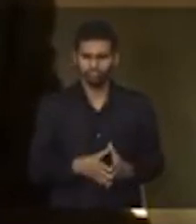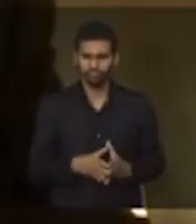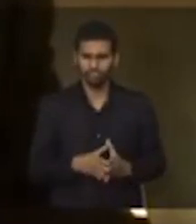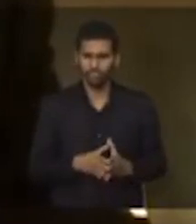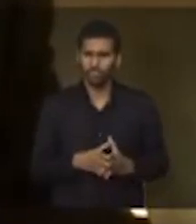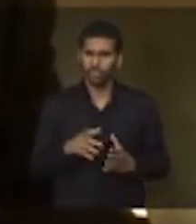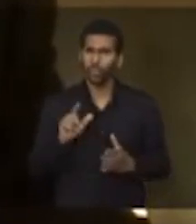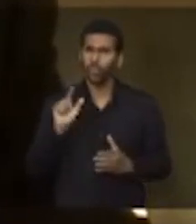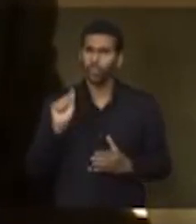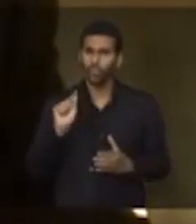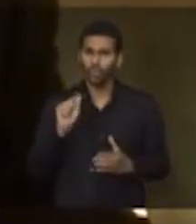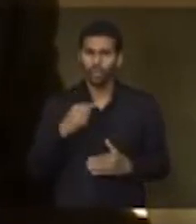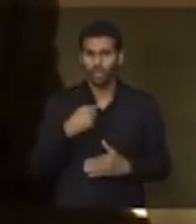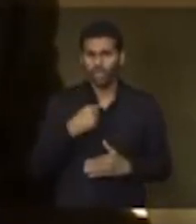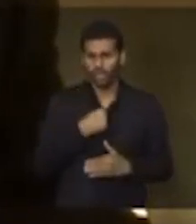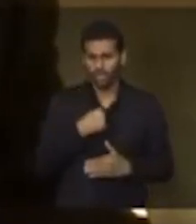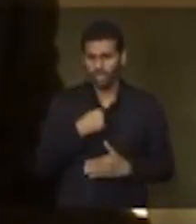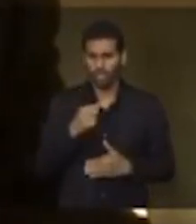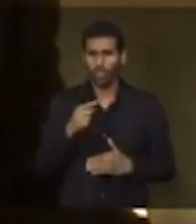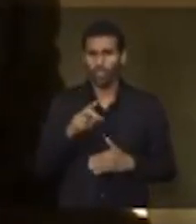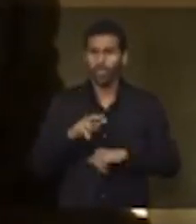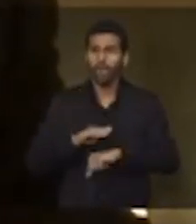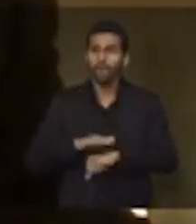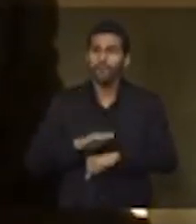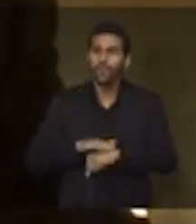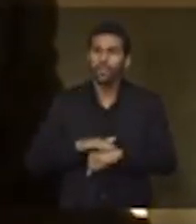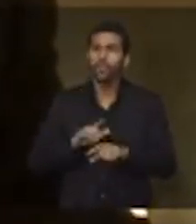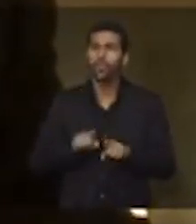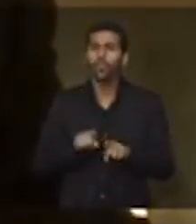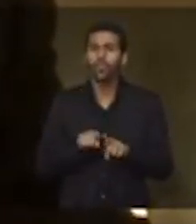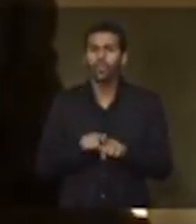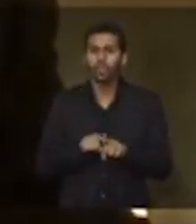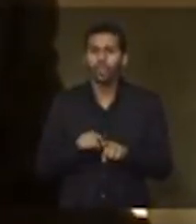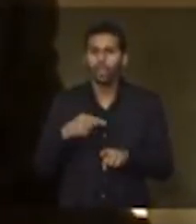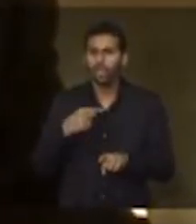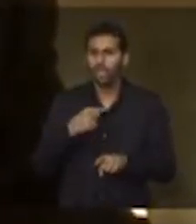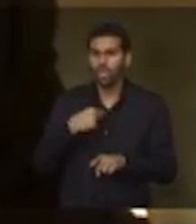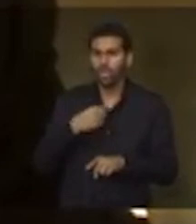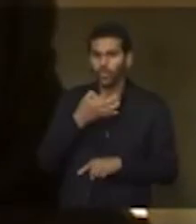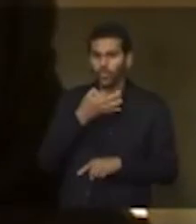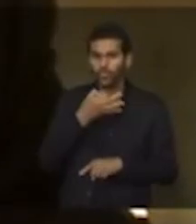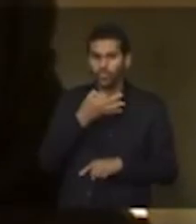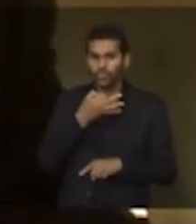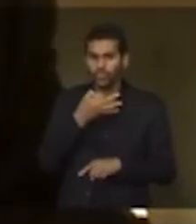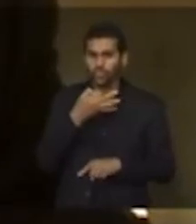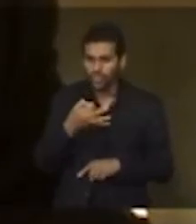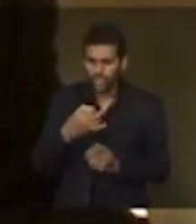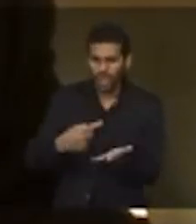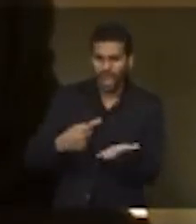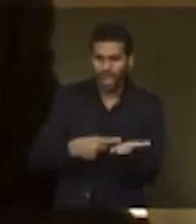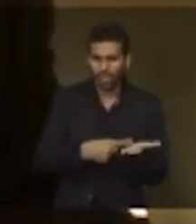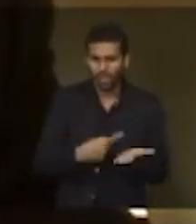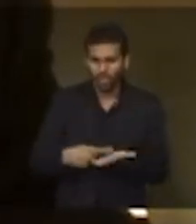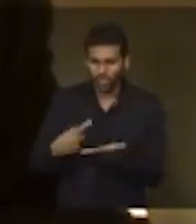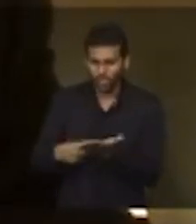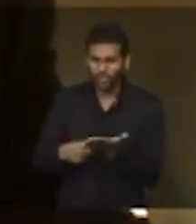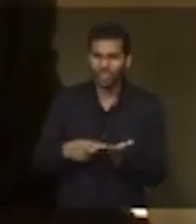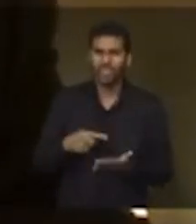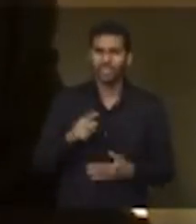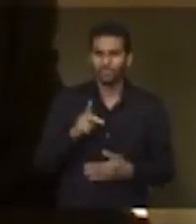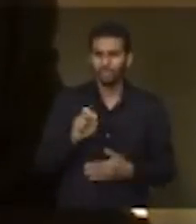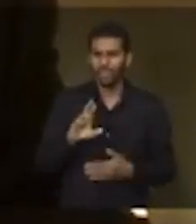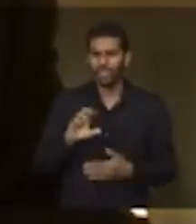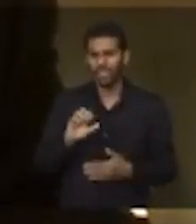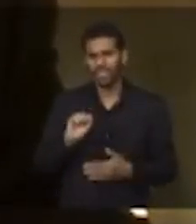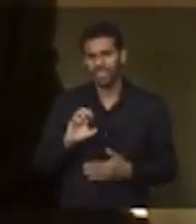sem sugerir em nenhum momento a ideia de oferecer um acordo de não persecução, que, de resto, com todas as